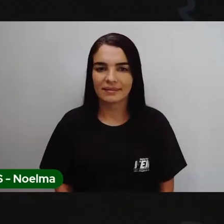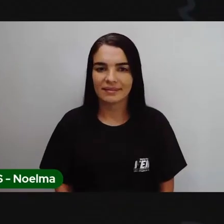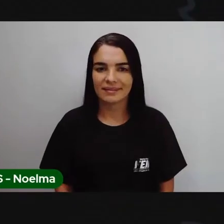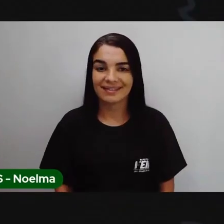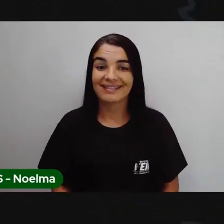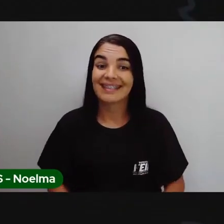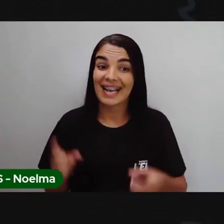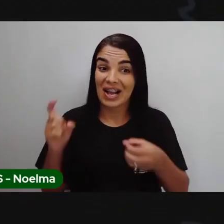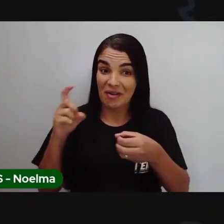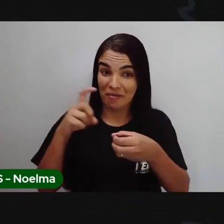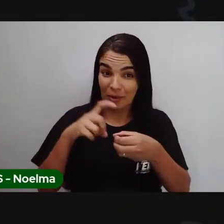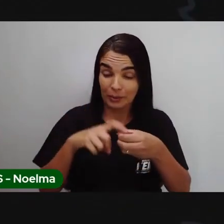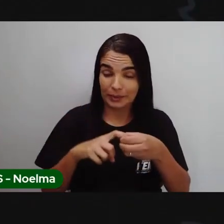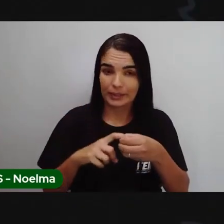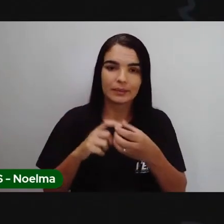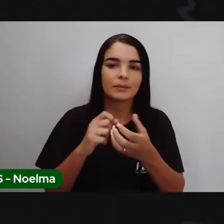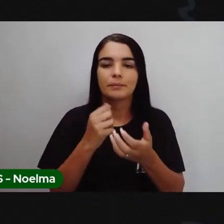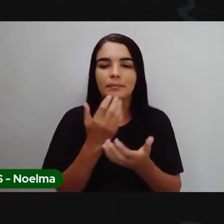Voltando